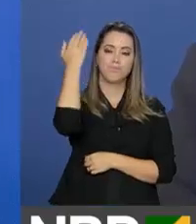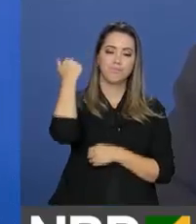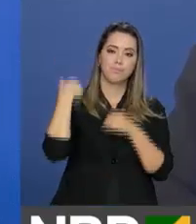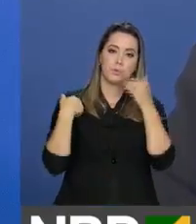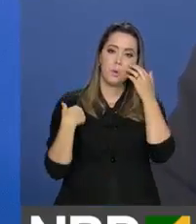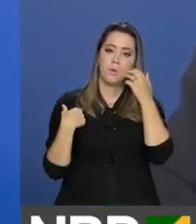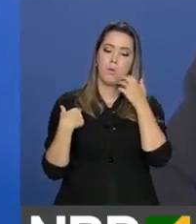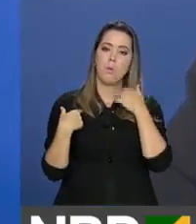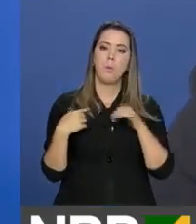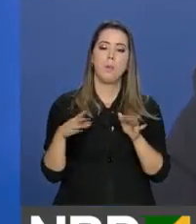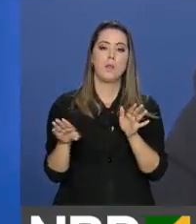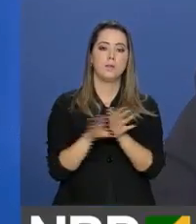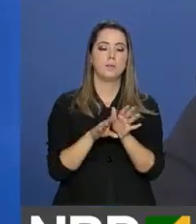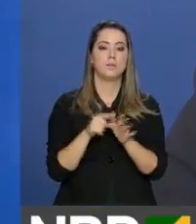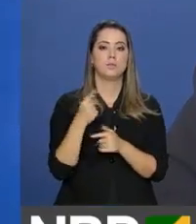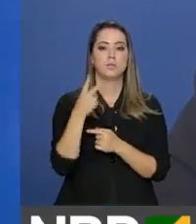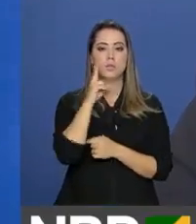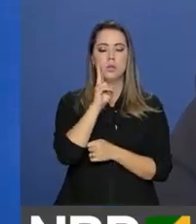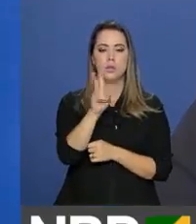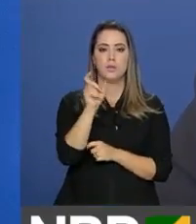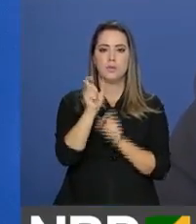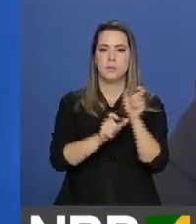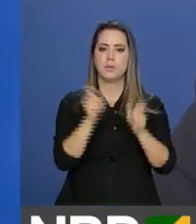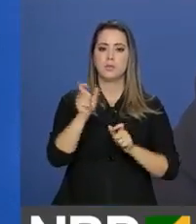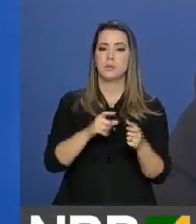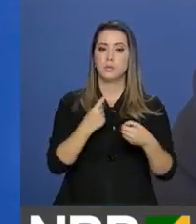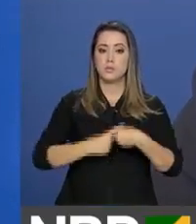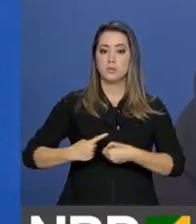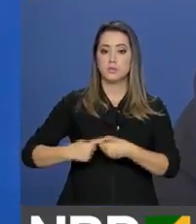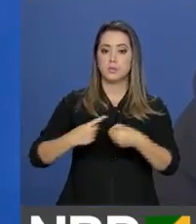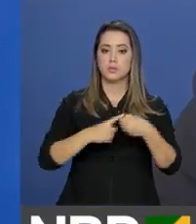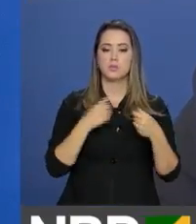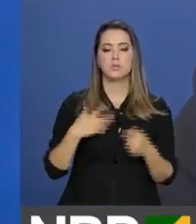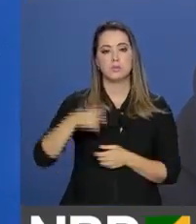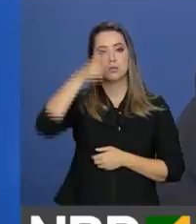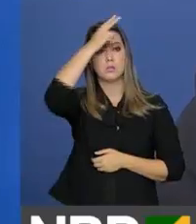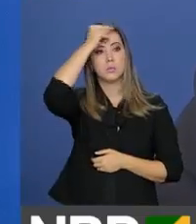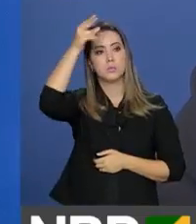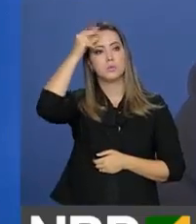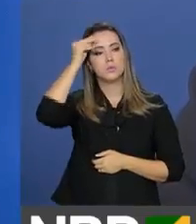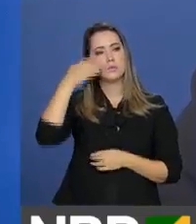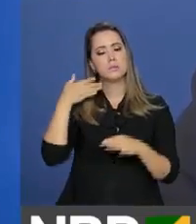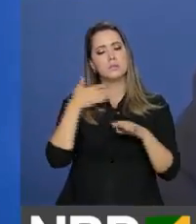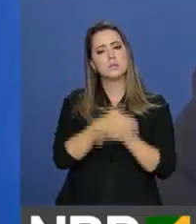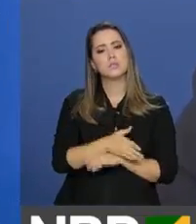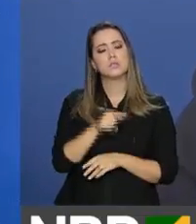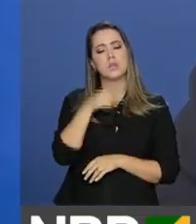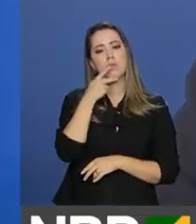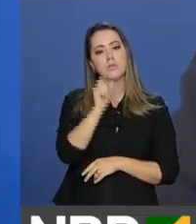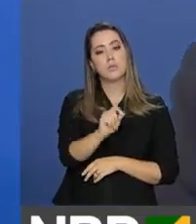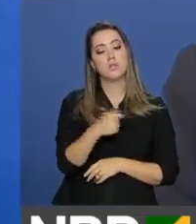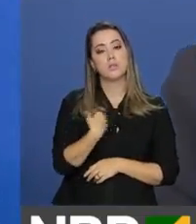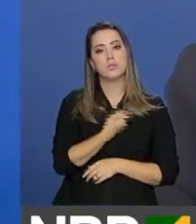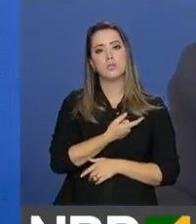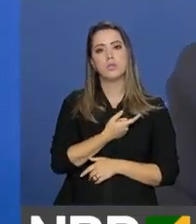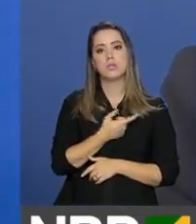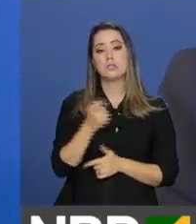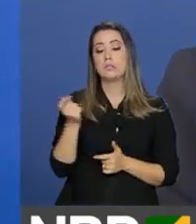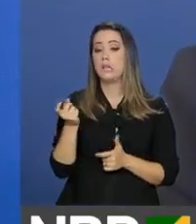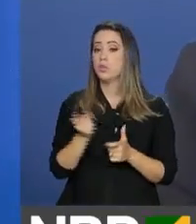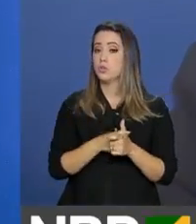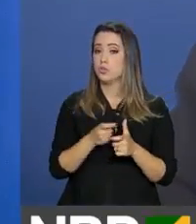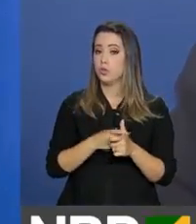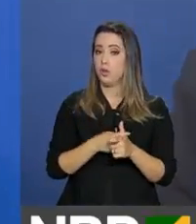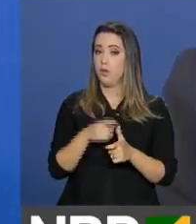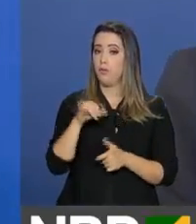cheguei, verifiquei caravanas de municipalistas e prefeitos que vinham a mim e diziam: Temer, nós estamos devendo para o INSS